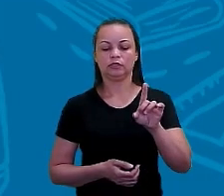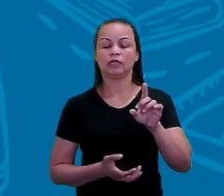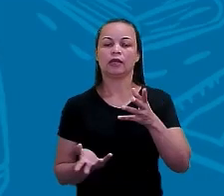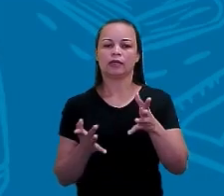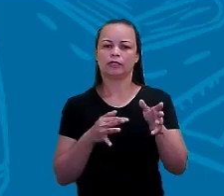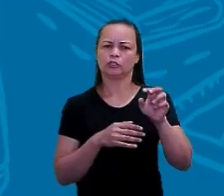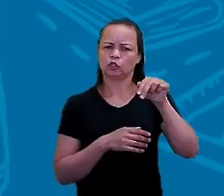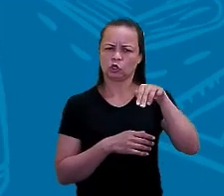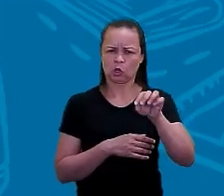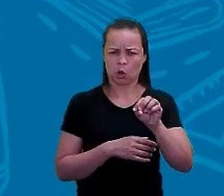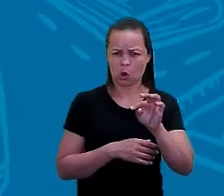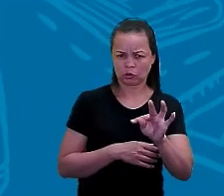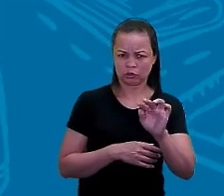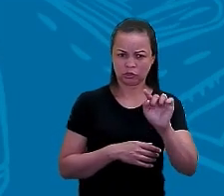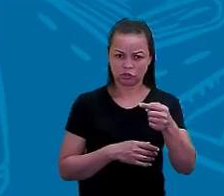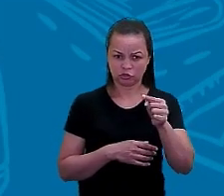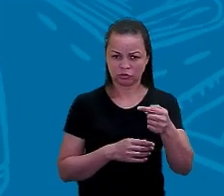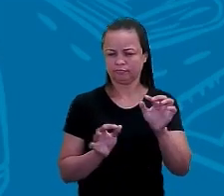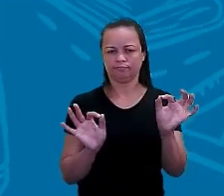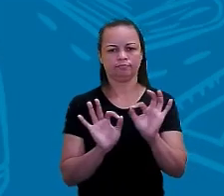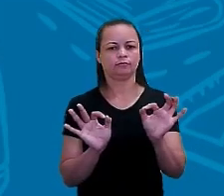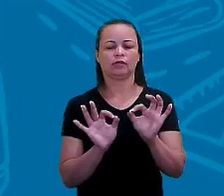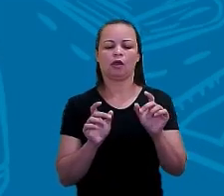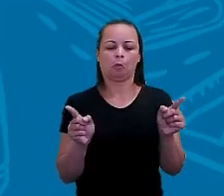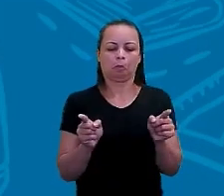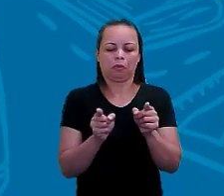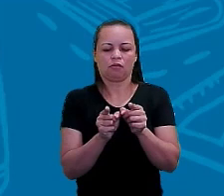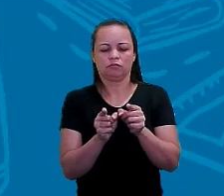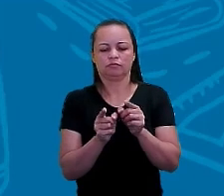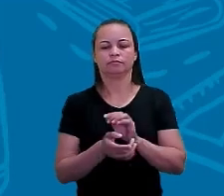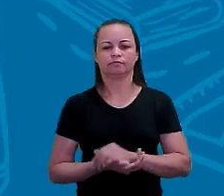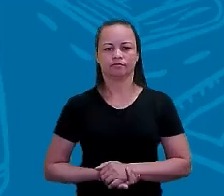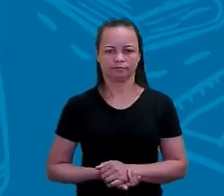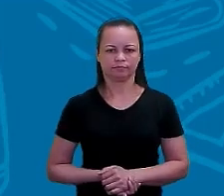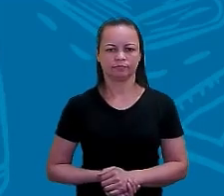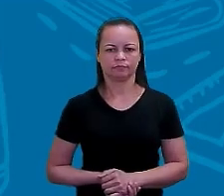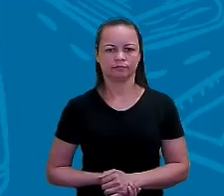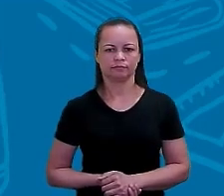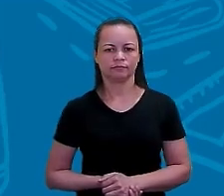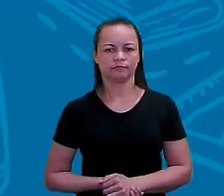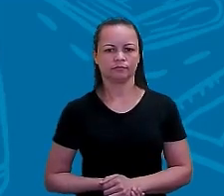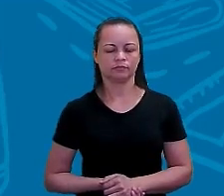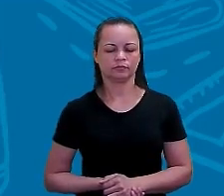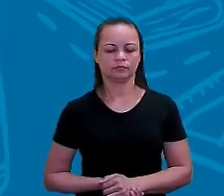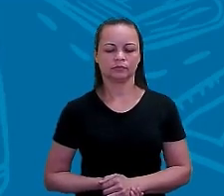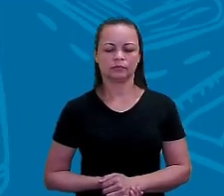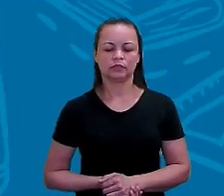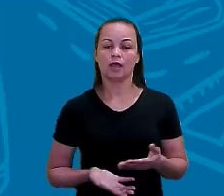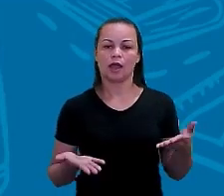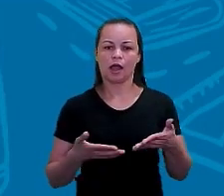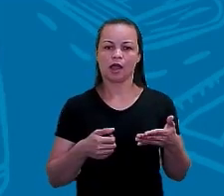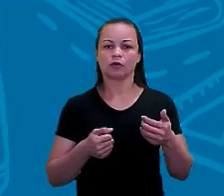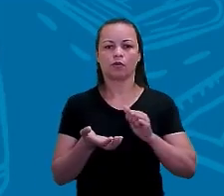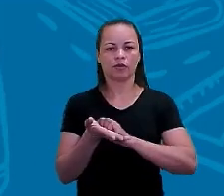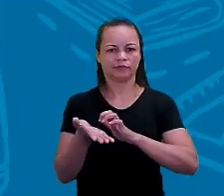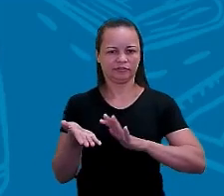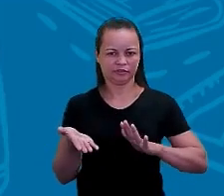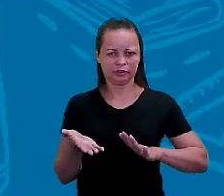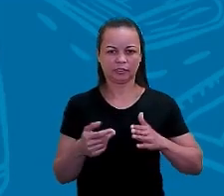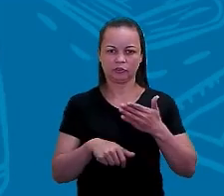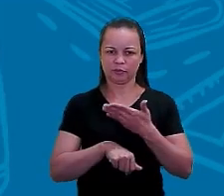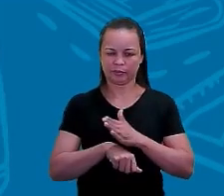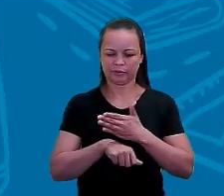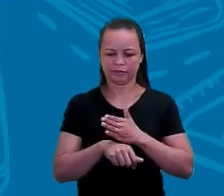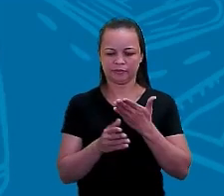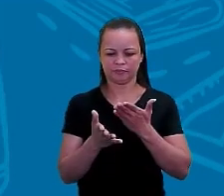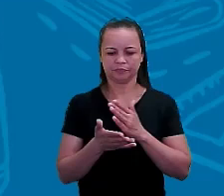frases curtas, sempre o didn't. Alright? Agora, let's practice a little. Vamos praticar um pouquinho? Eu